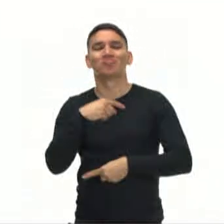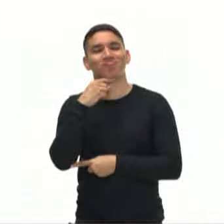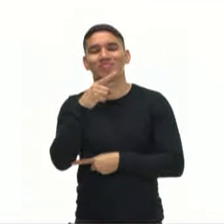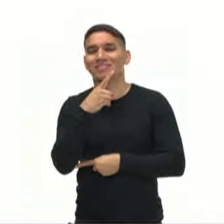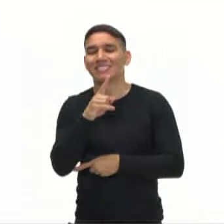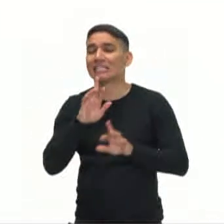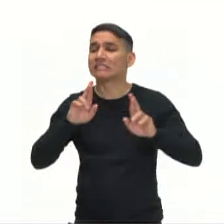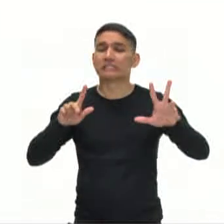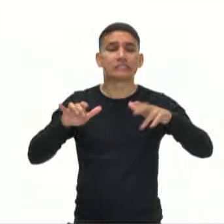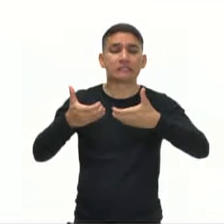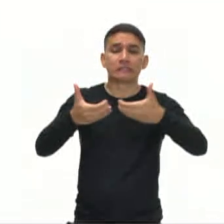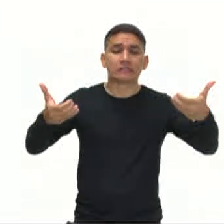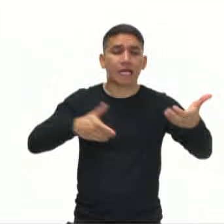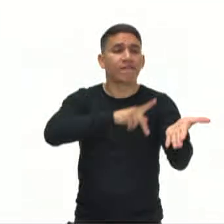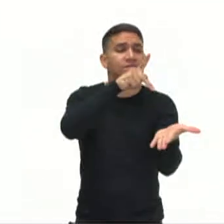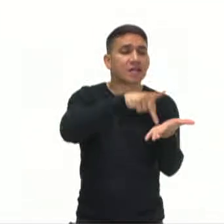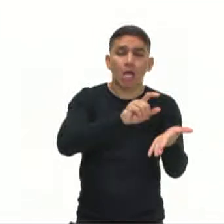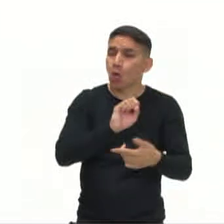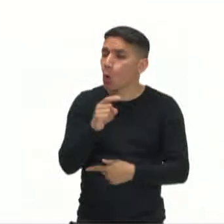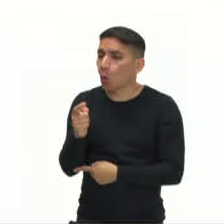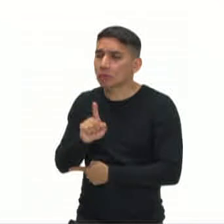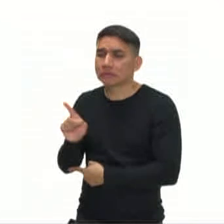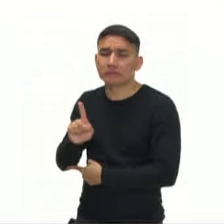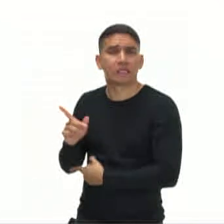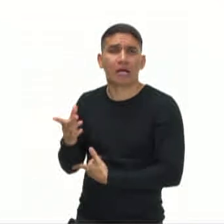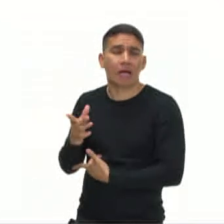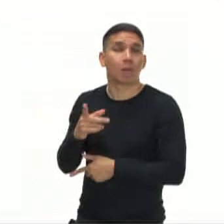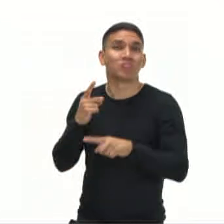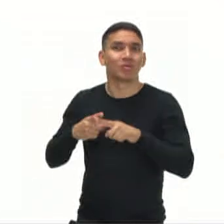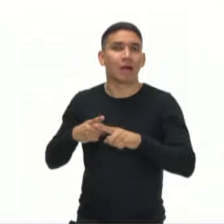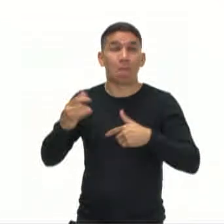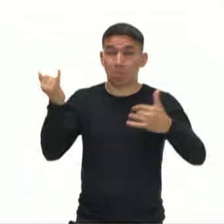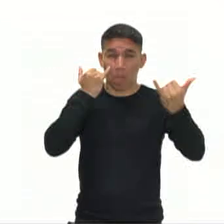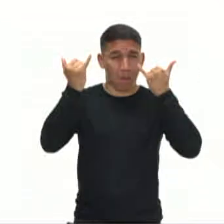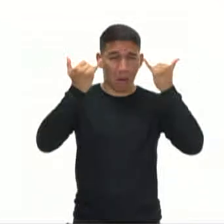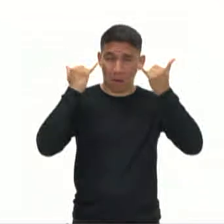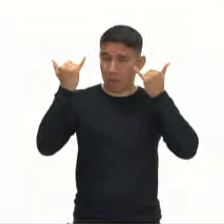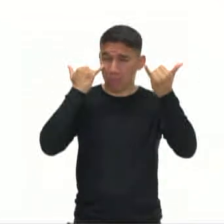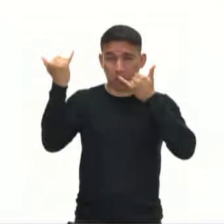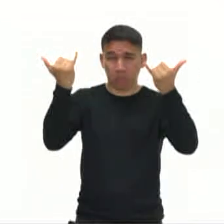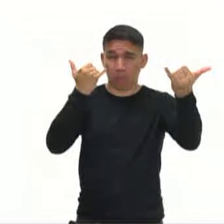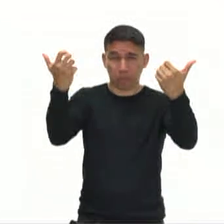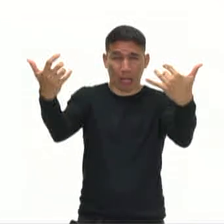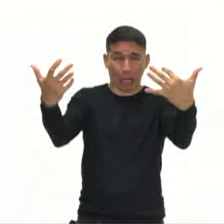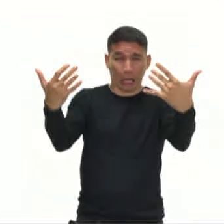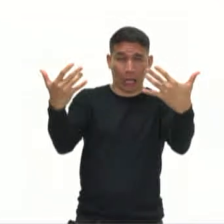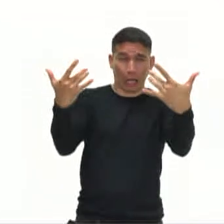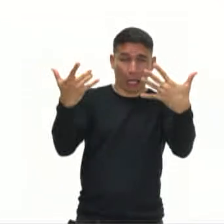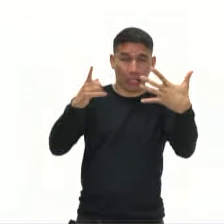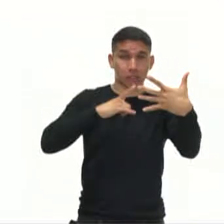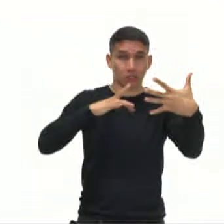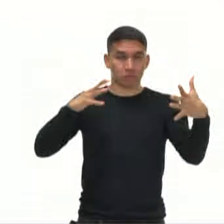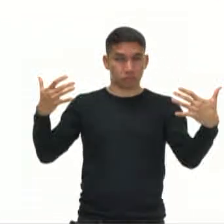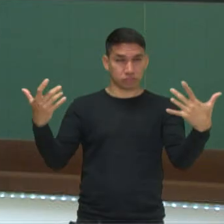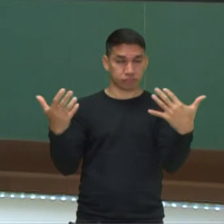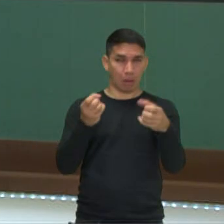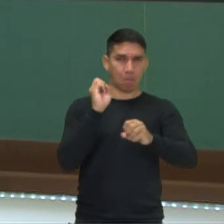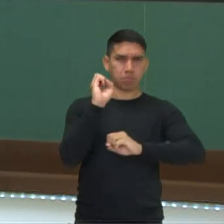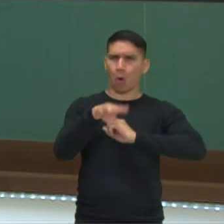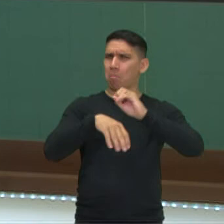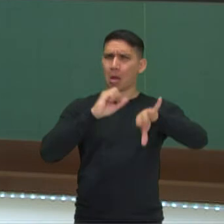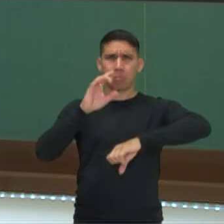que é verdadeiro ou não, dado o gigantesco volume de informações pulverizadas, ou seja,